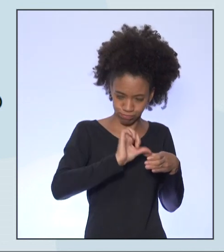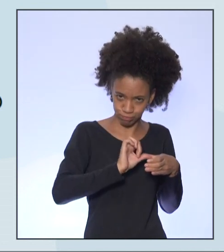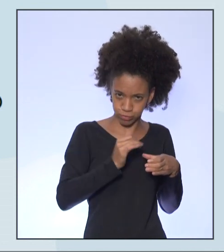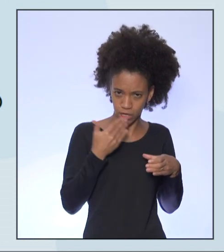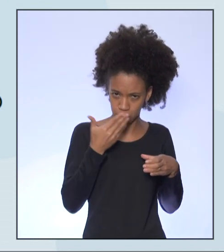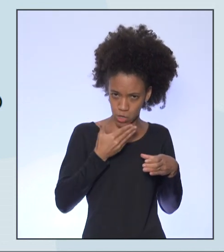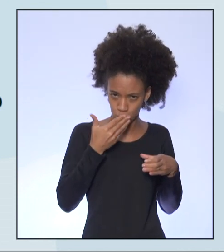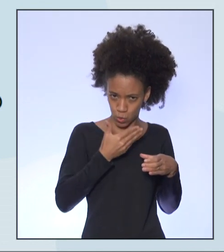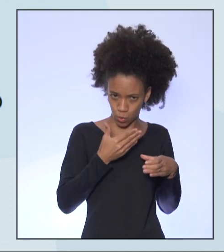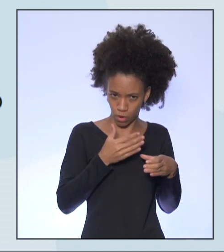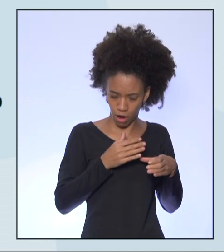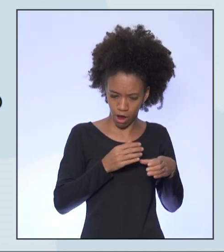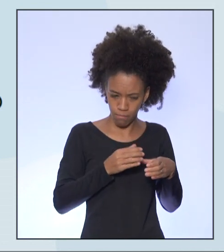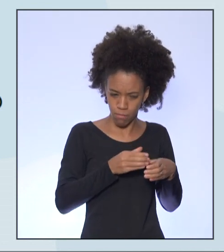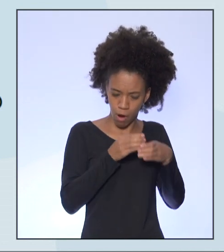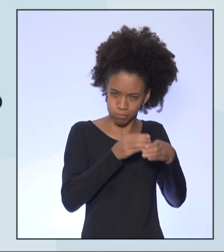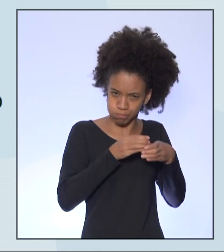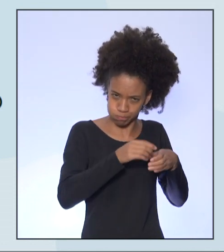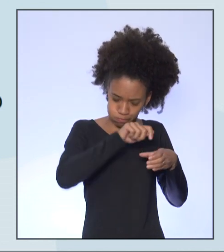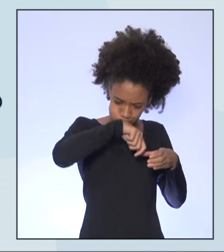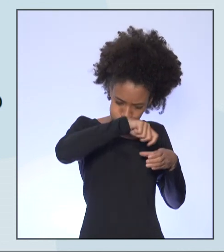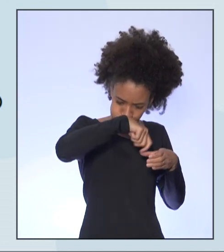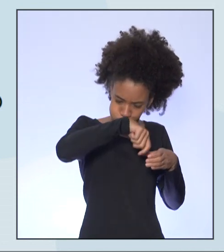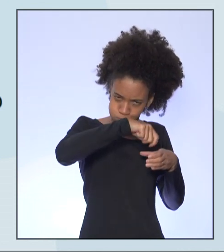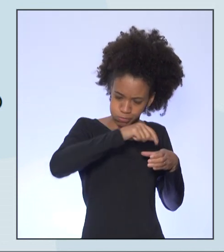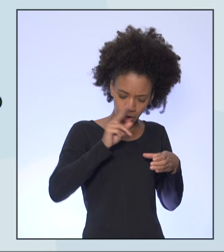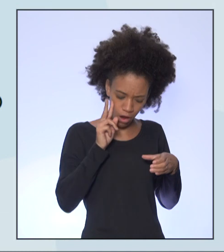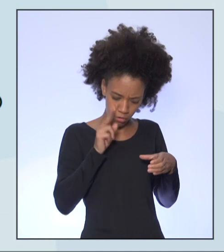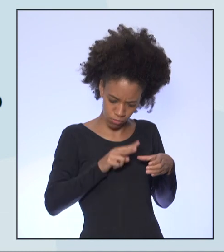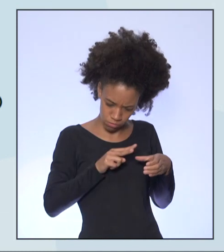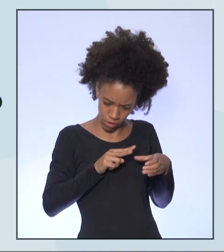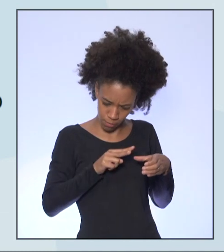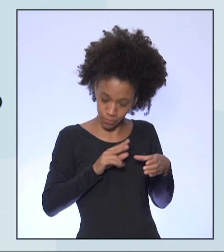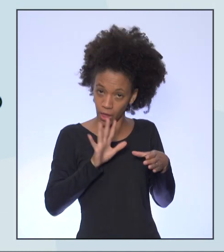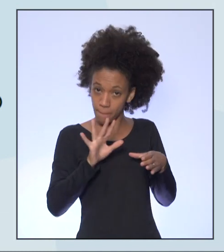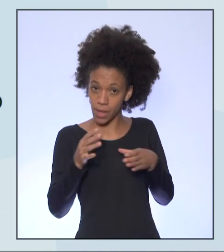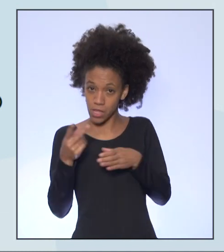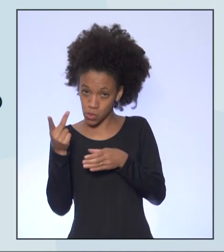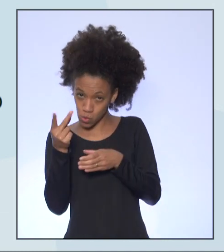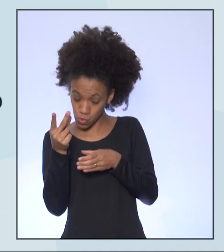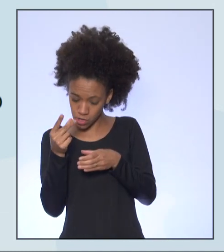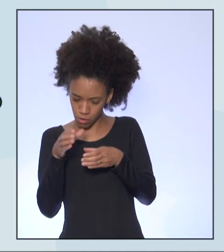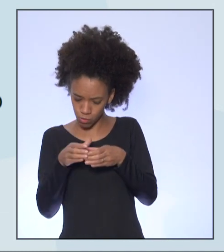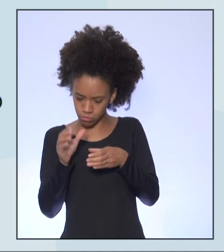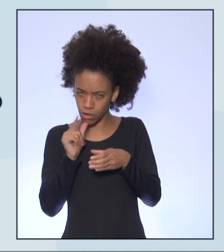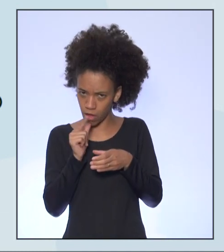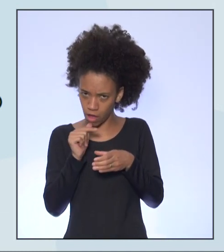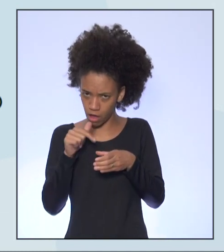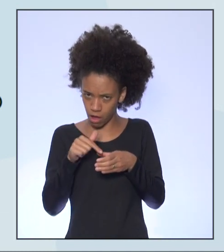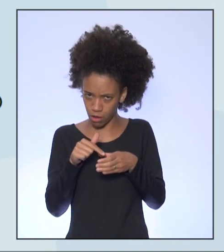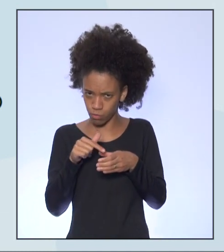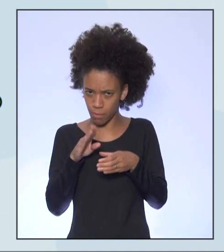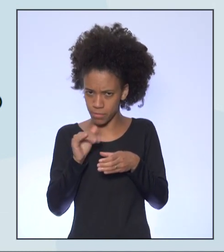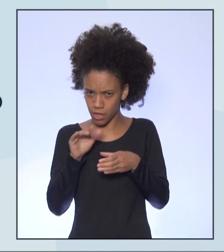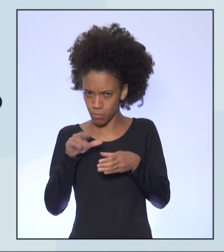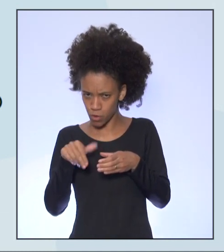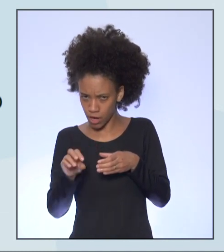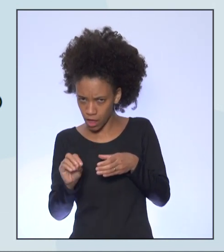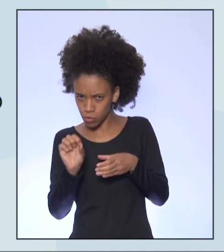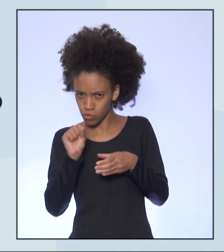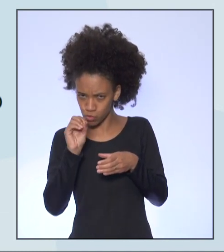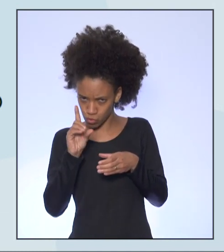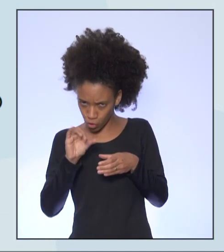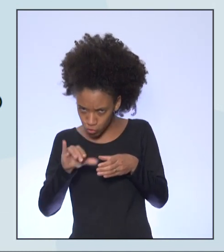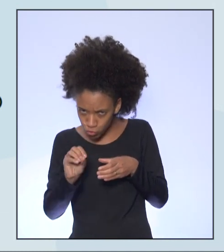açúcar, agitou e observou o que aconteceu. No segundo copo, foi adicionado água, bicarbonato de sódio,